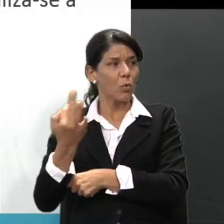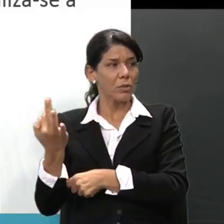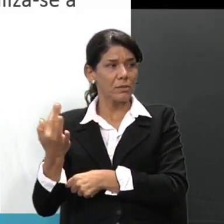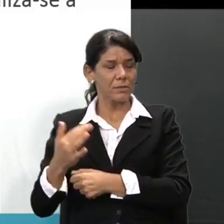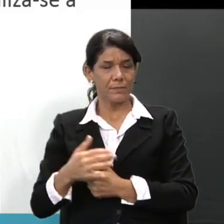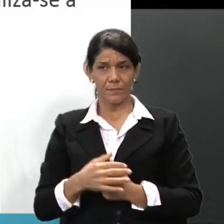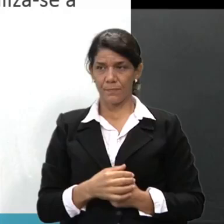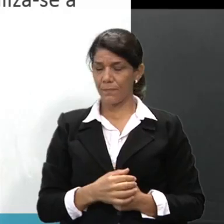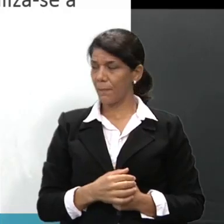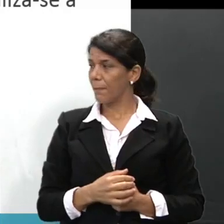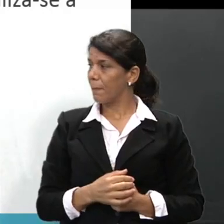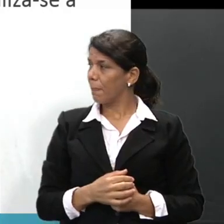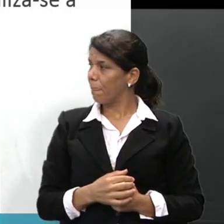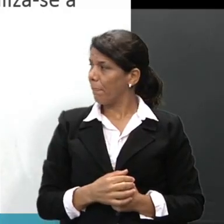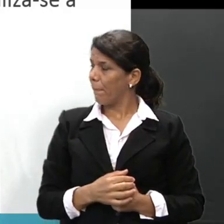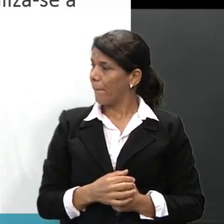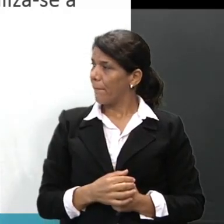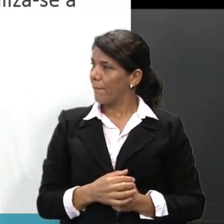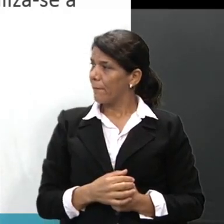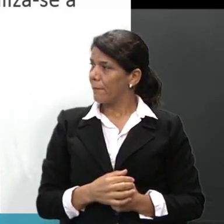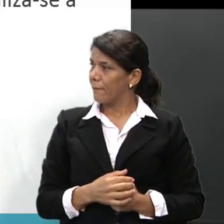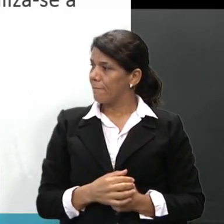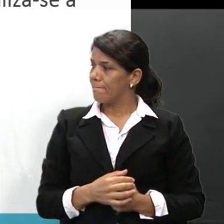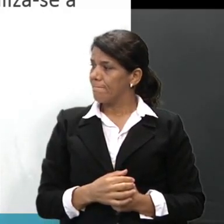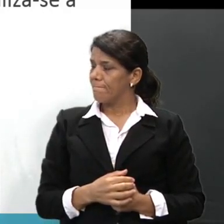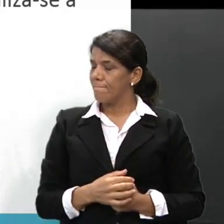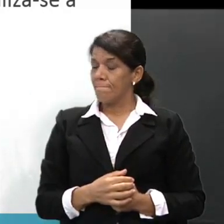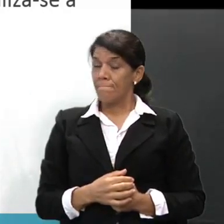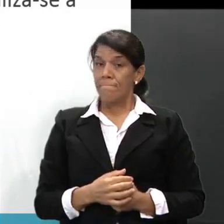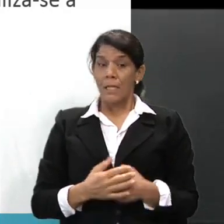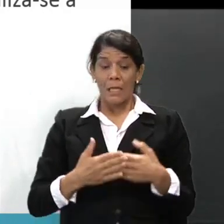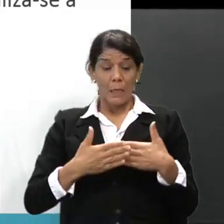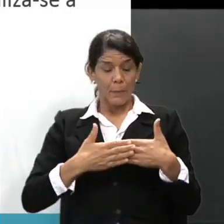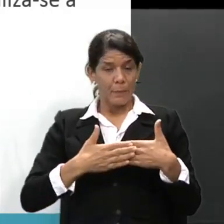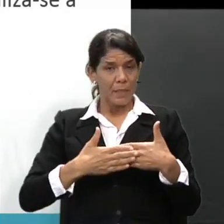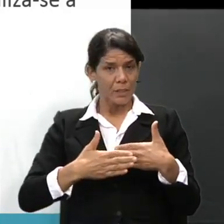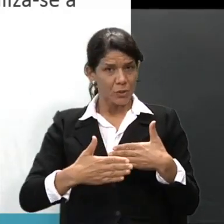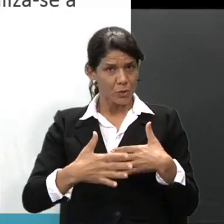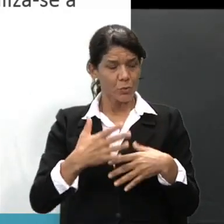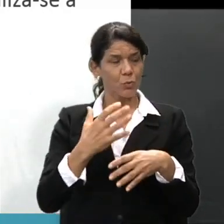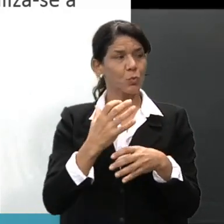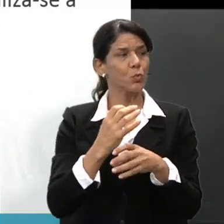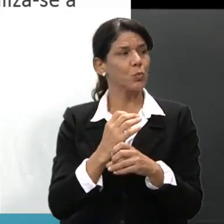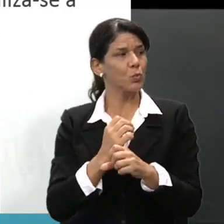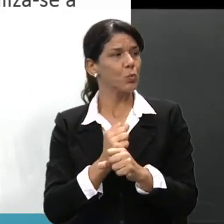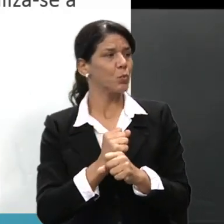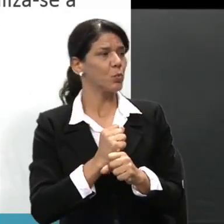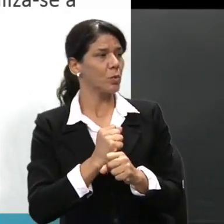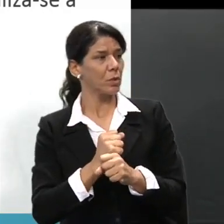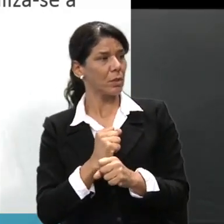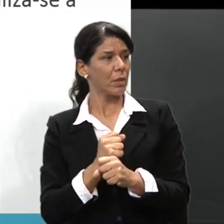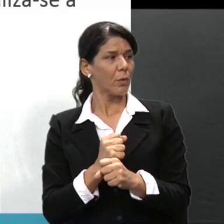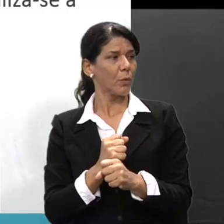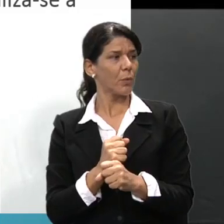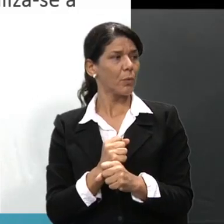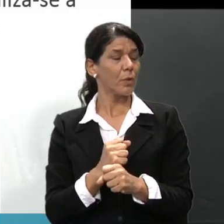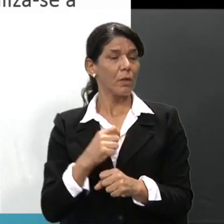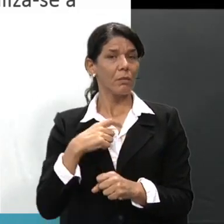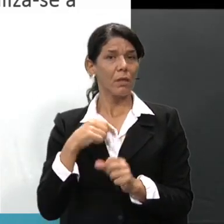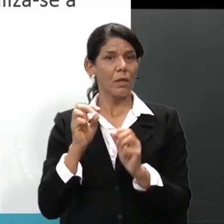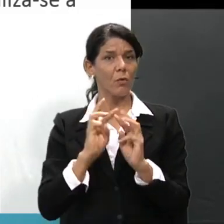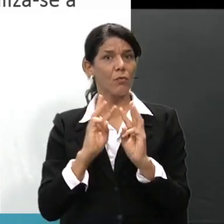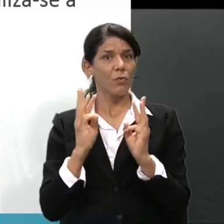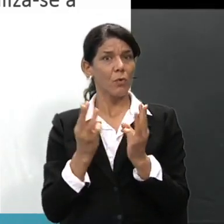gotas nós teremos a partir do cálculo, levando em consideração o